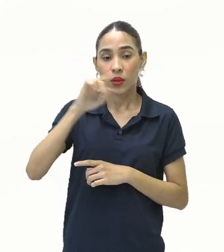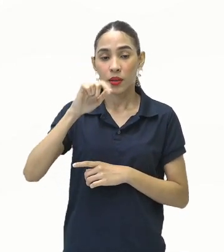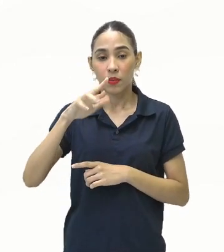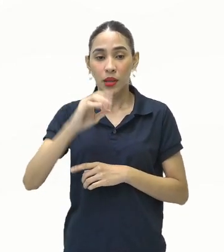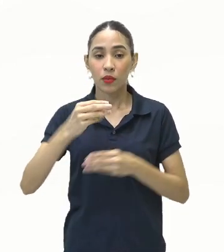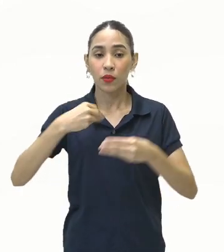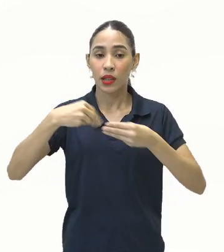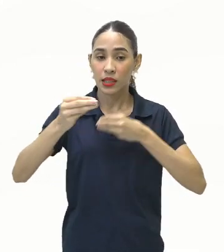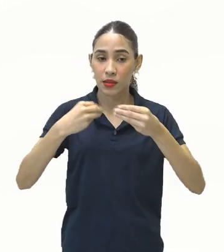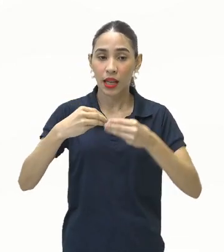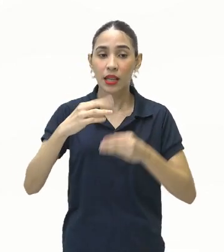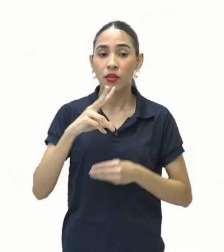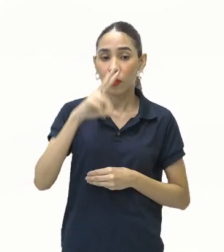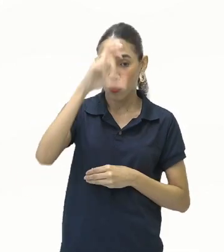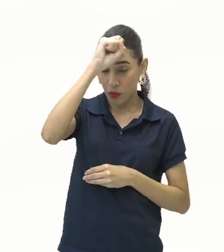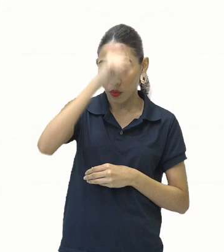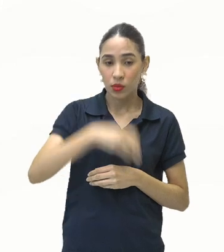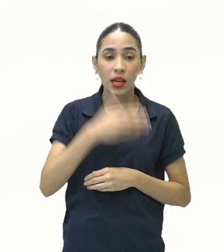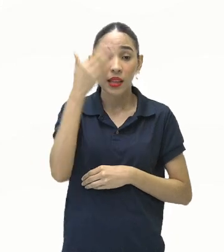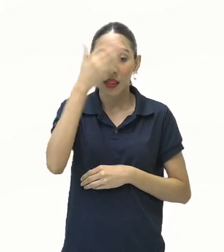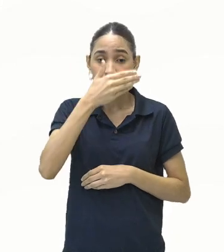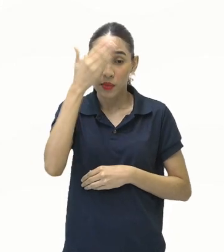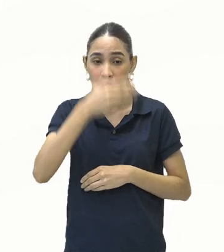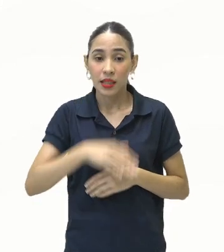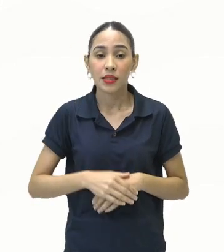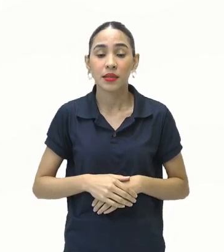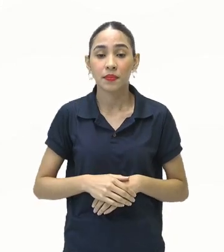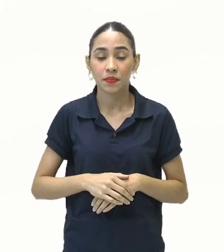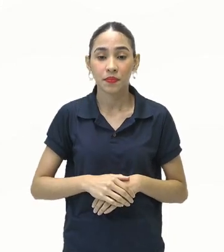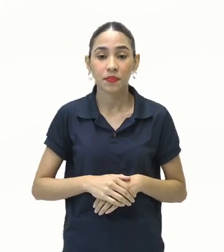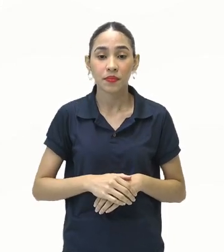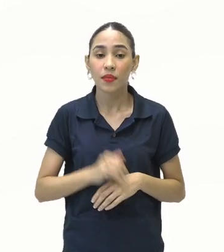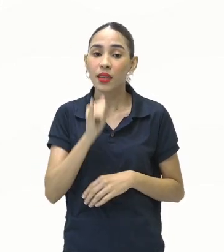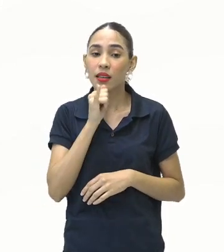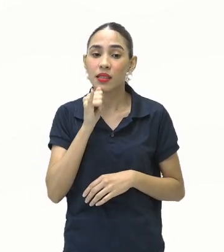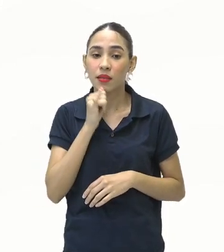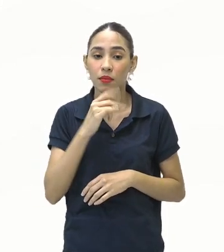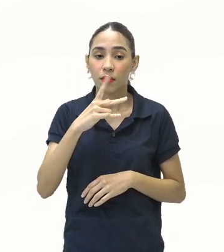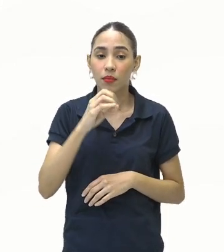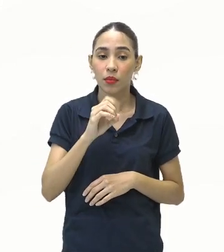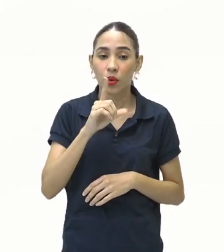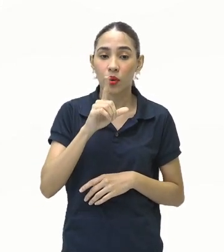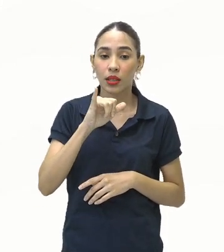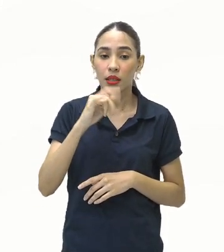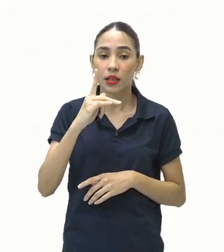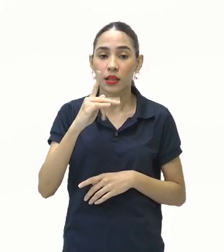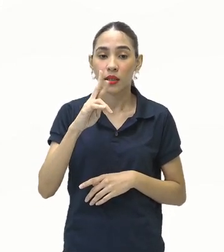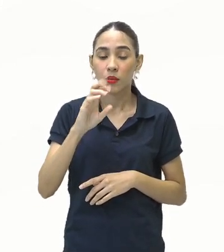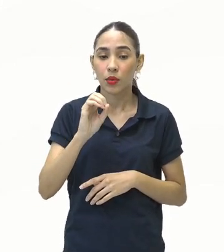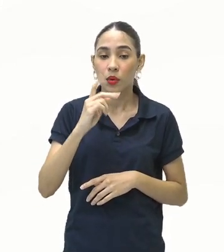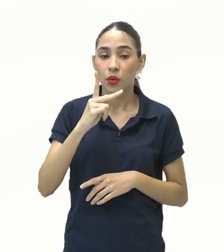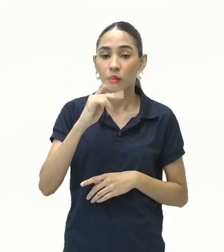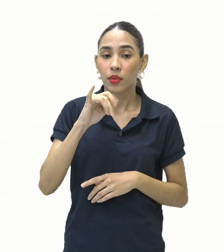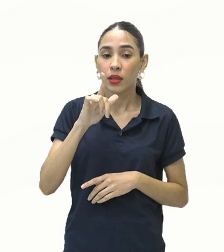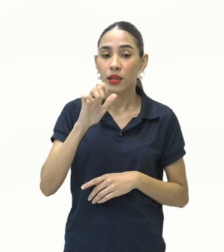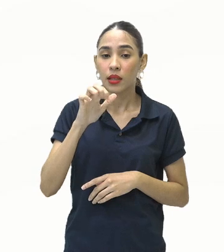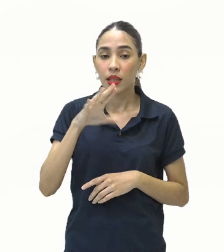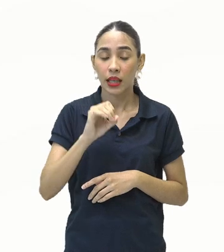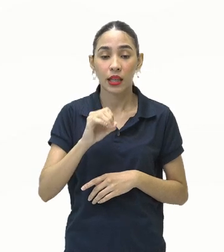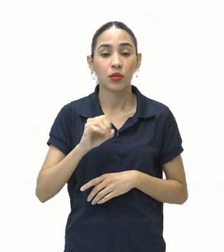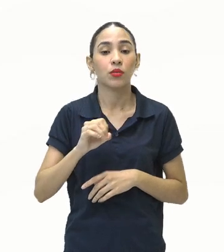flexibilidade, resistência, transparência. Por exemplo, o polipropileno,